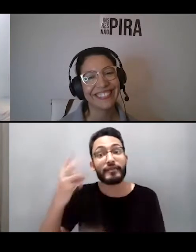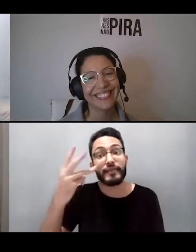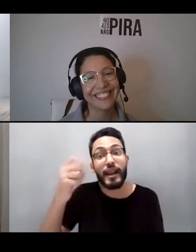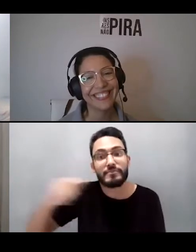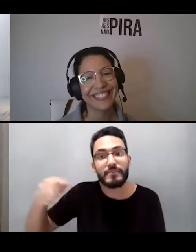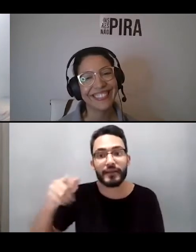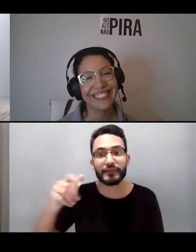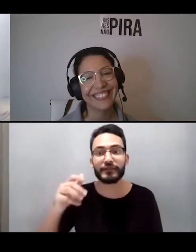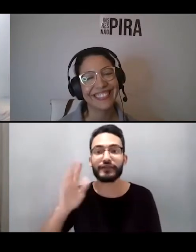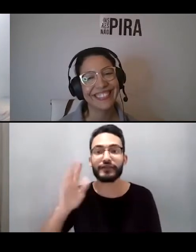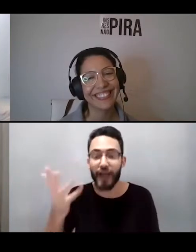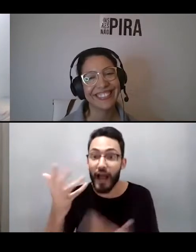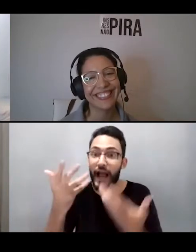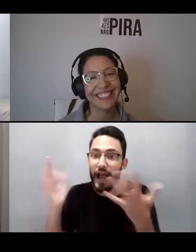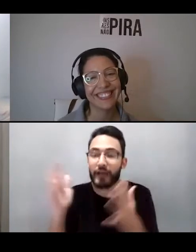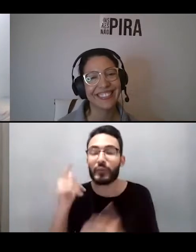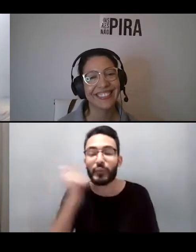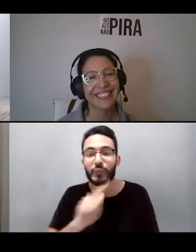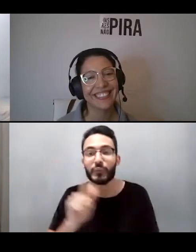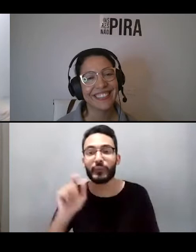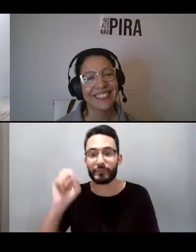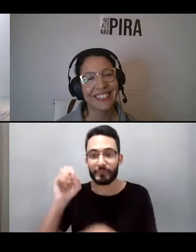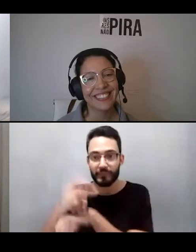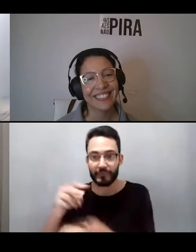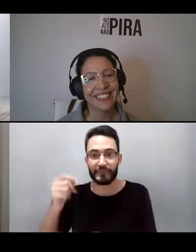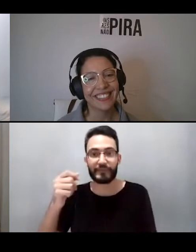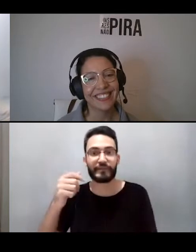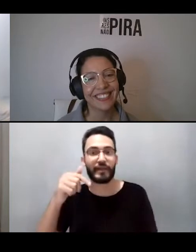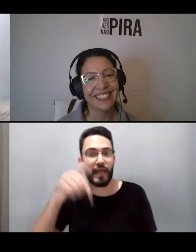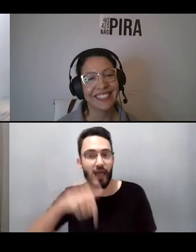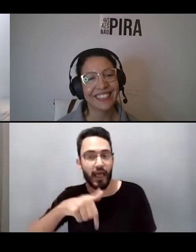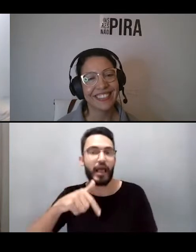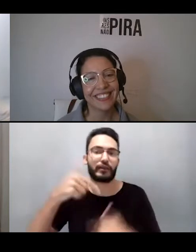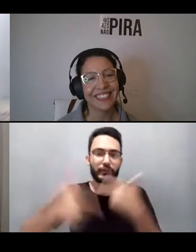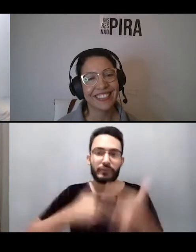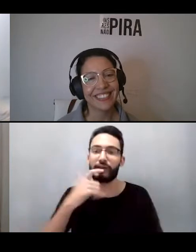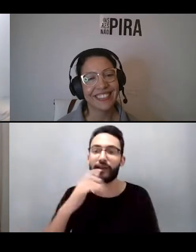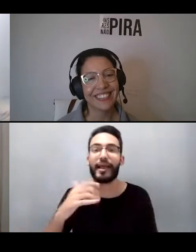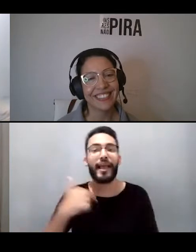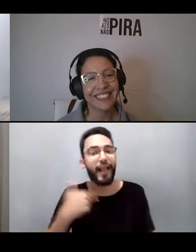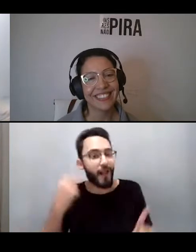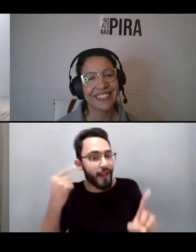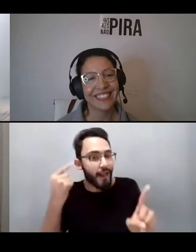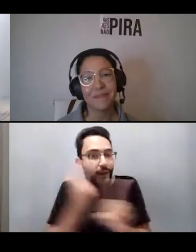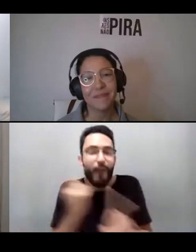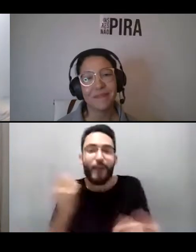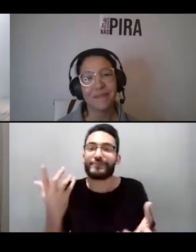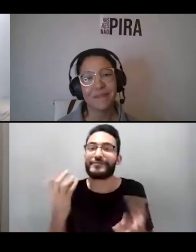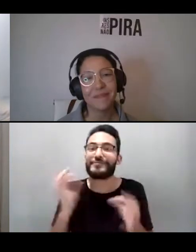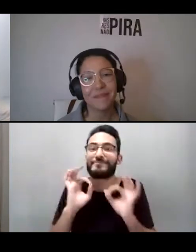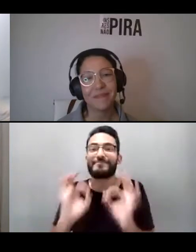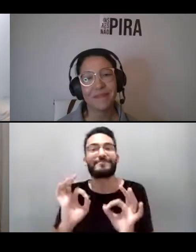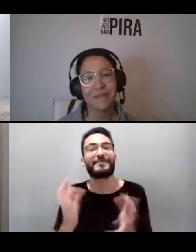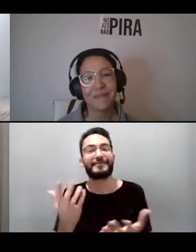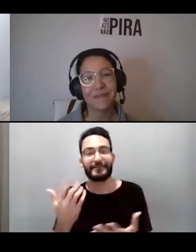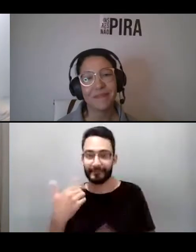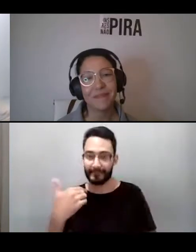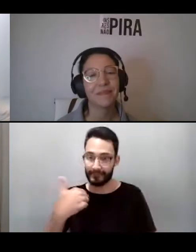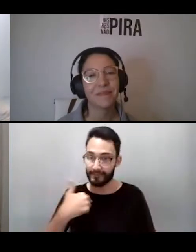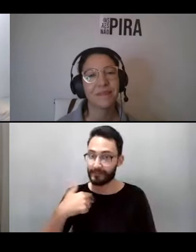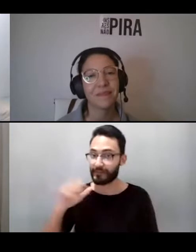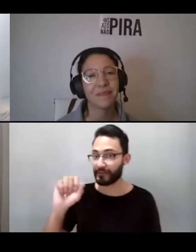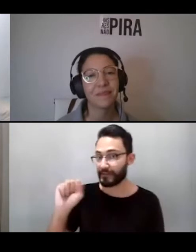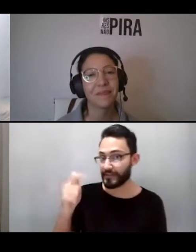C&T, né? E acho que um pouquinho do que a Lê falou, também me encontrei aqui. Sou aqui de São José do Rio Preto, no interior